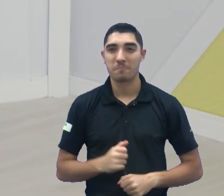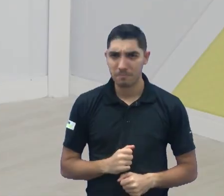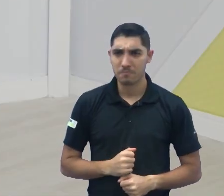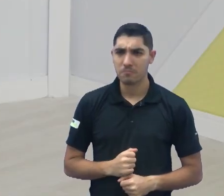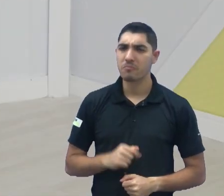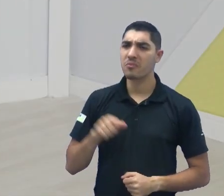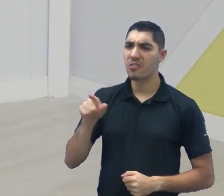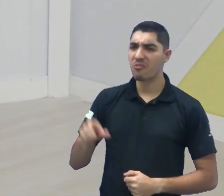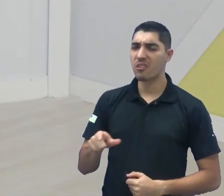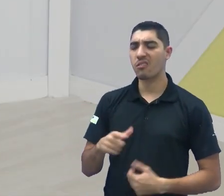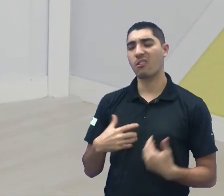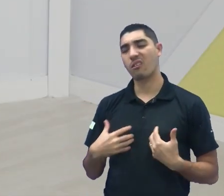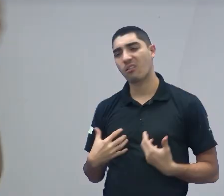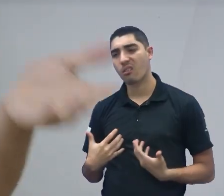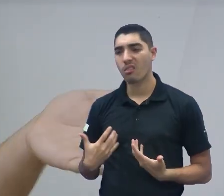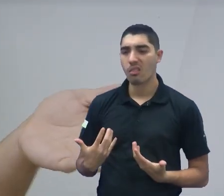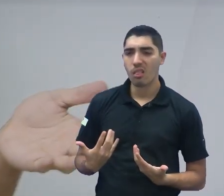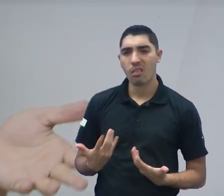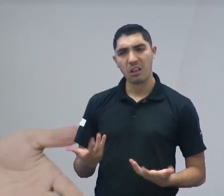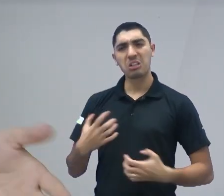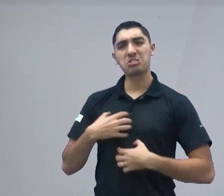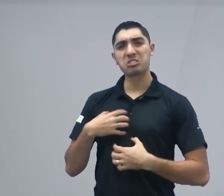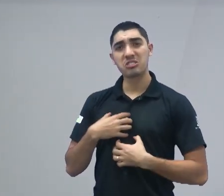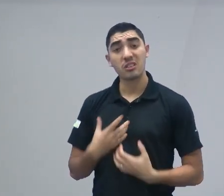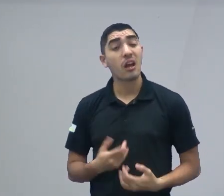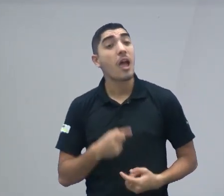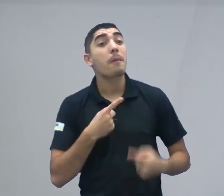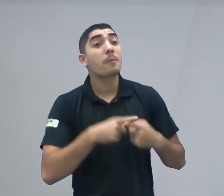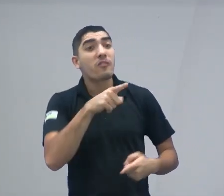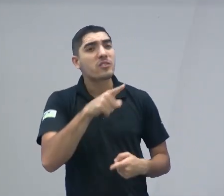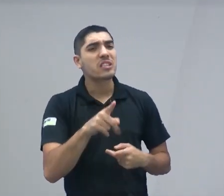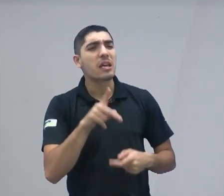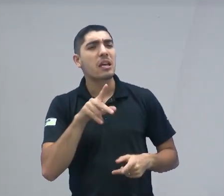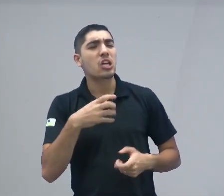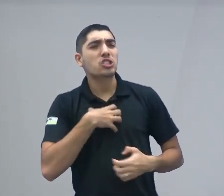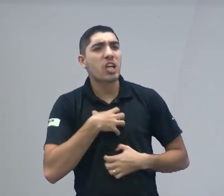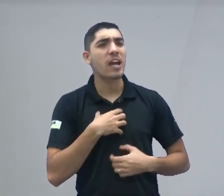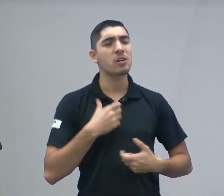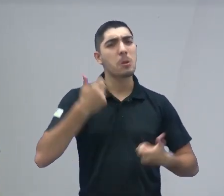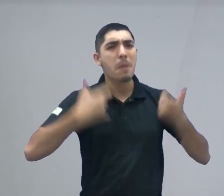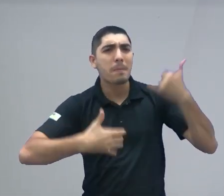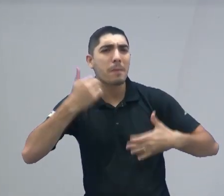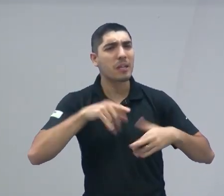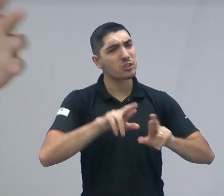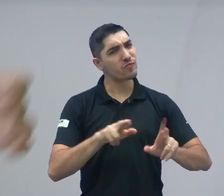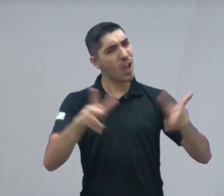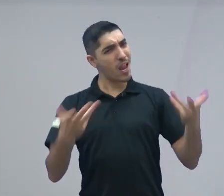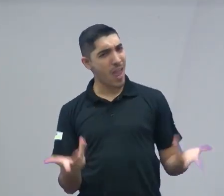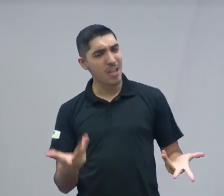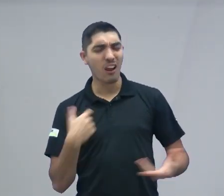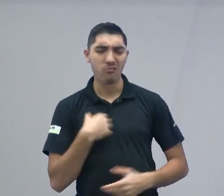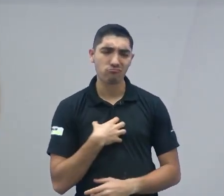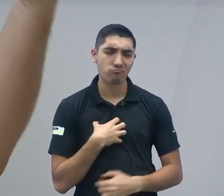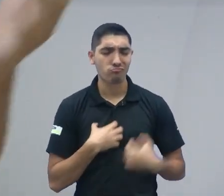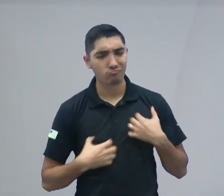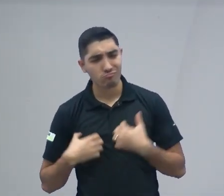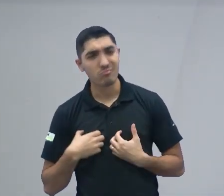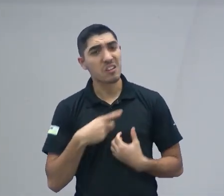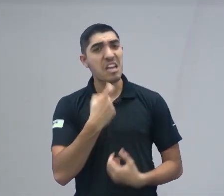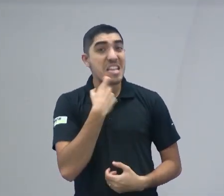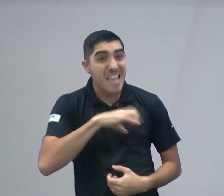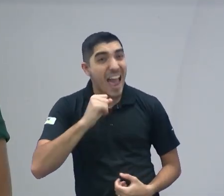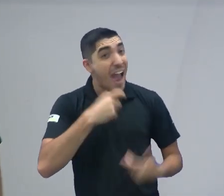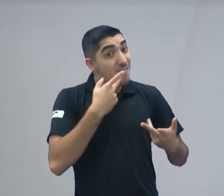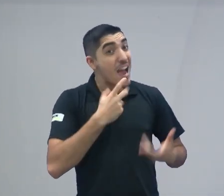vontade aí, João? Boa tarde, Vieira. Tá é que você mudou a abertura. Eu fiquei chateado porque a gente fica falando sempre da sua abertura. Você já meteu um sextou, você tá animado? Sextou,